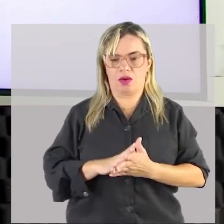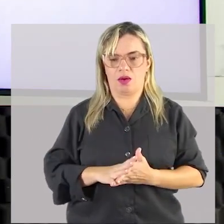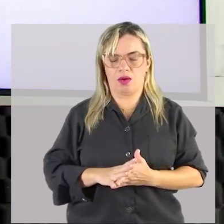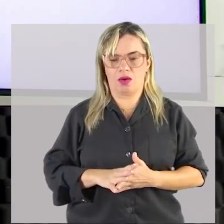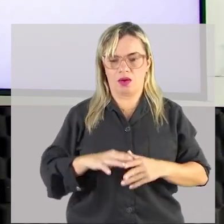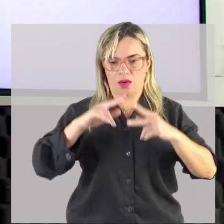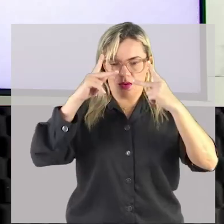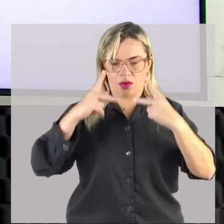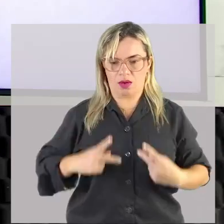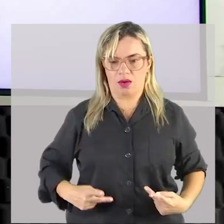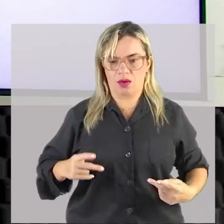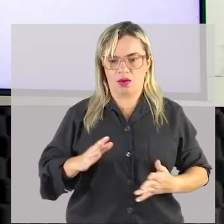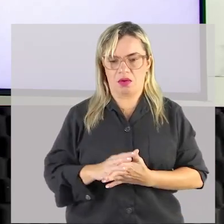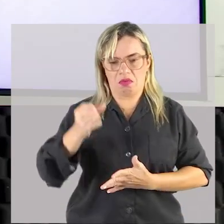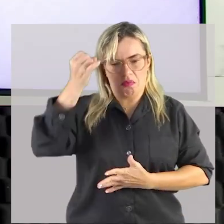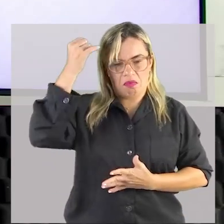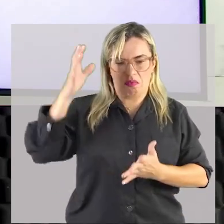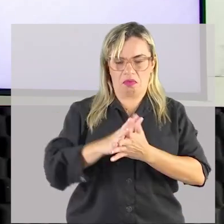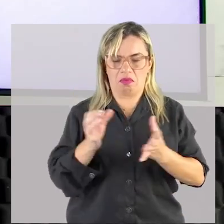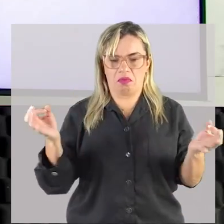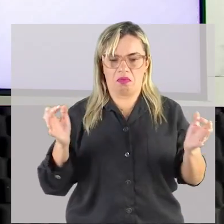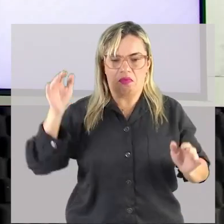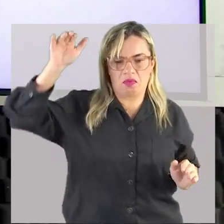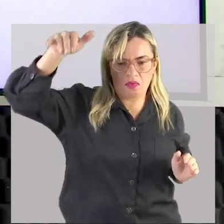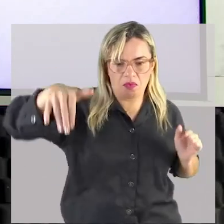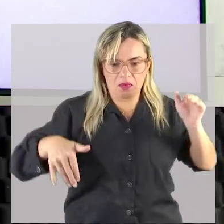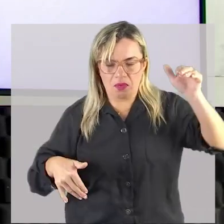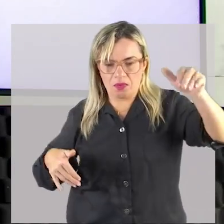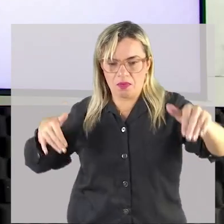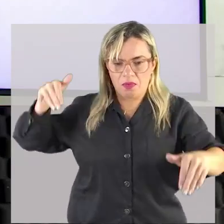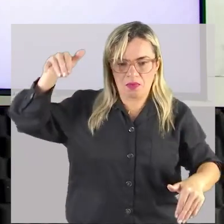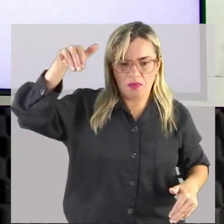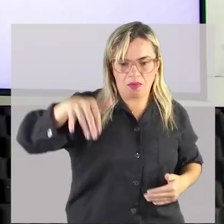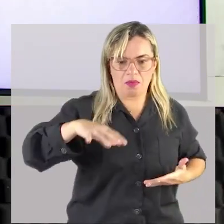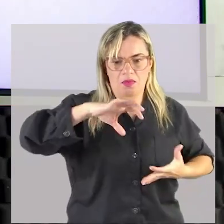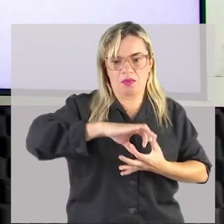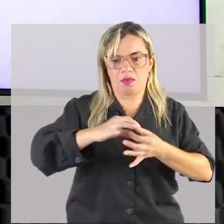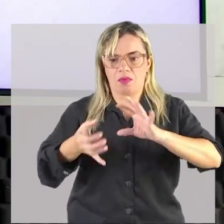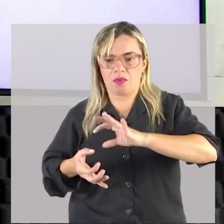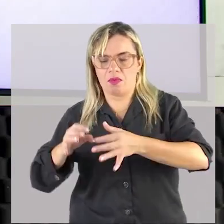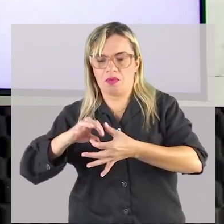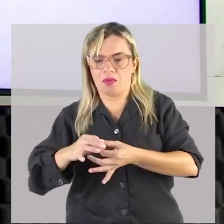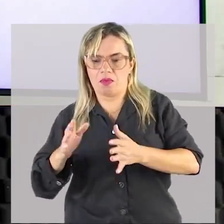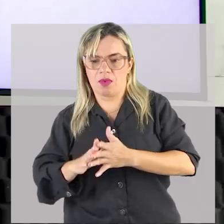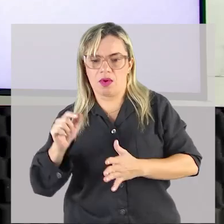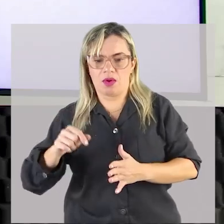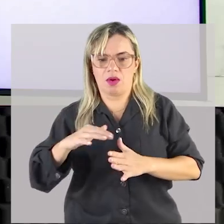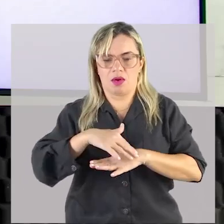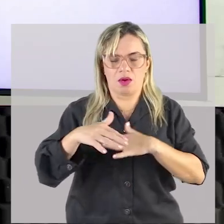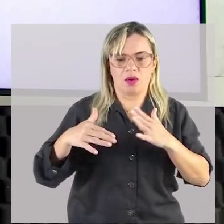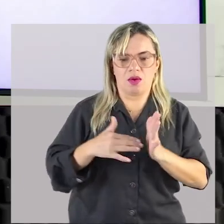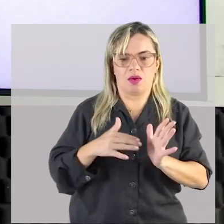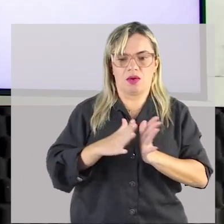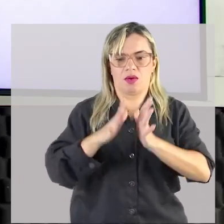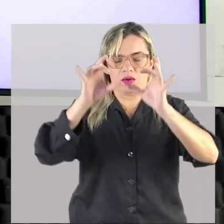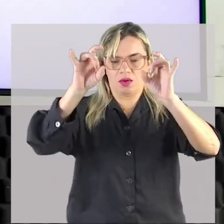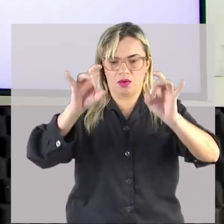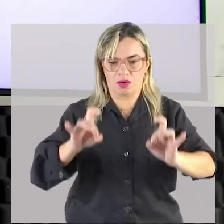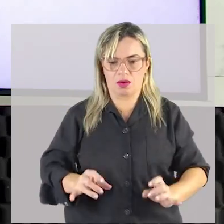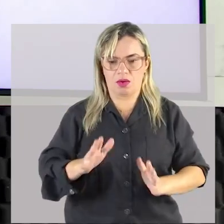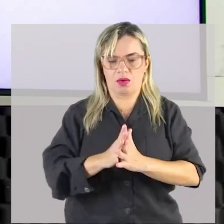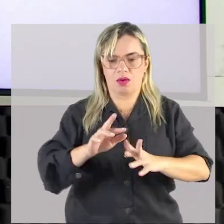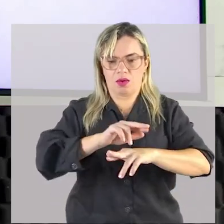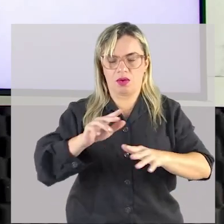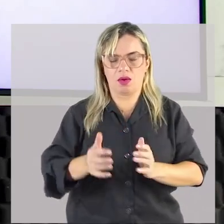nadador. Os atletas olímpicos são, acima de tudo, especialistas em seus